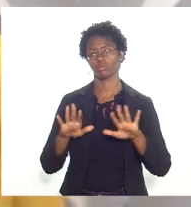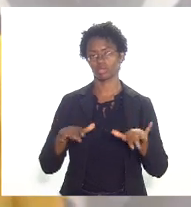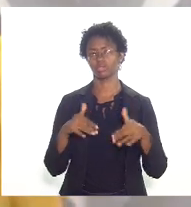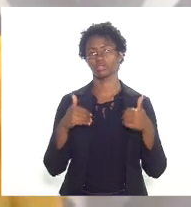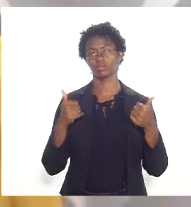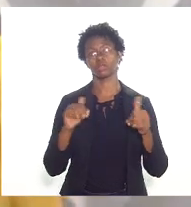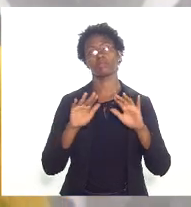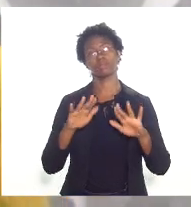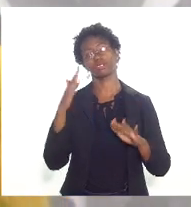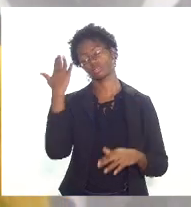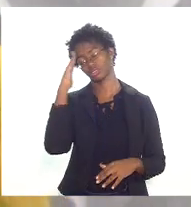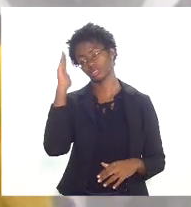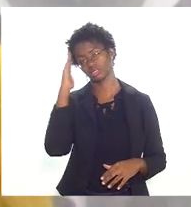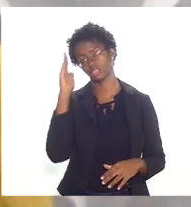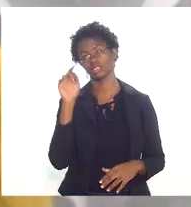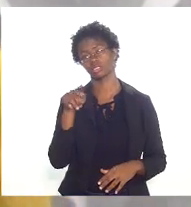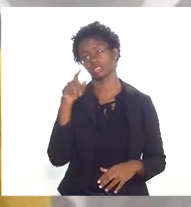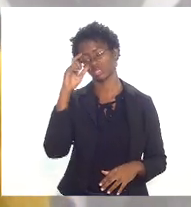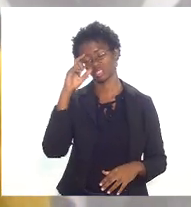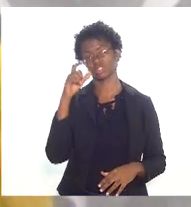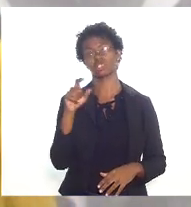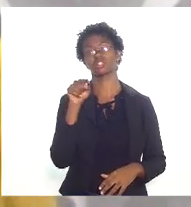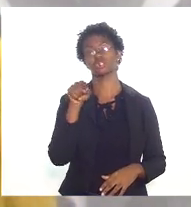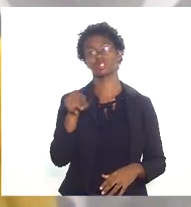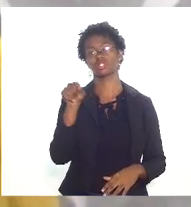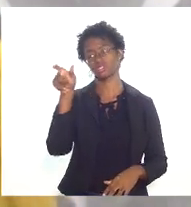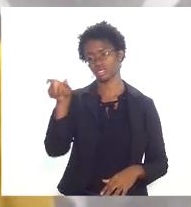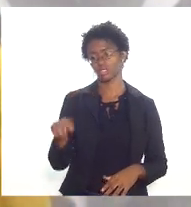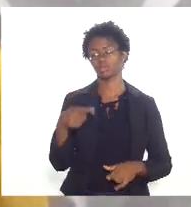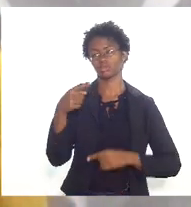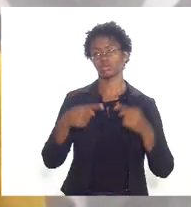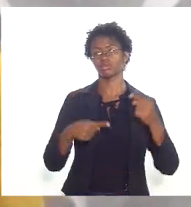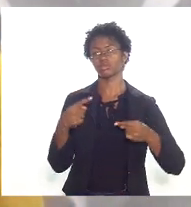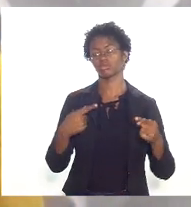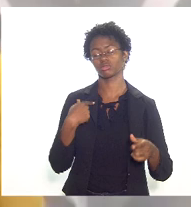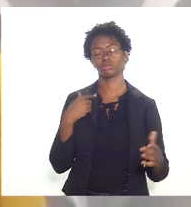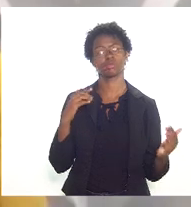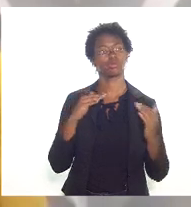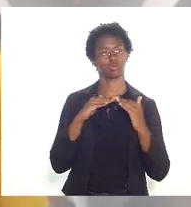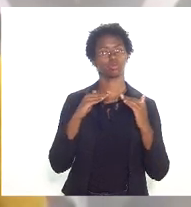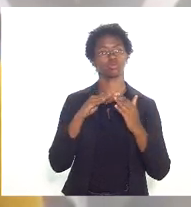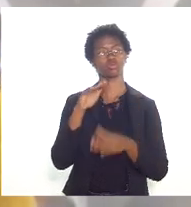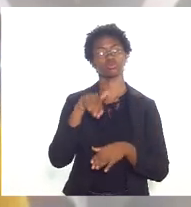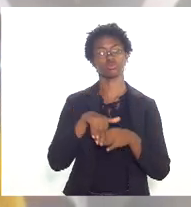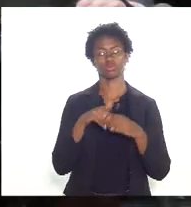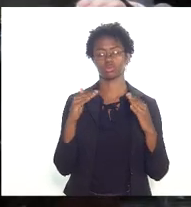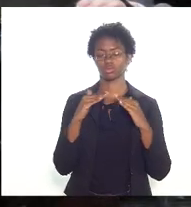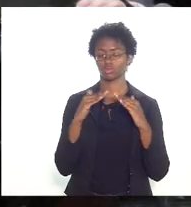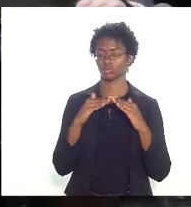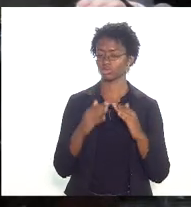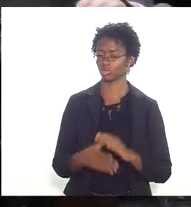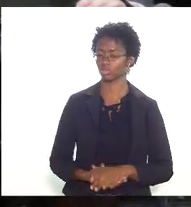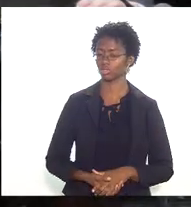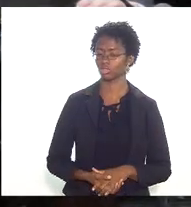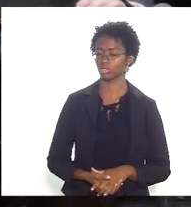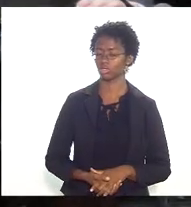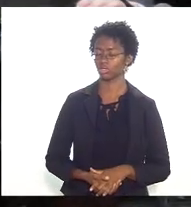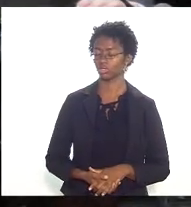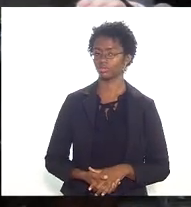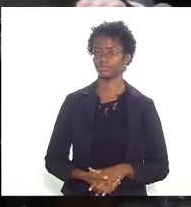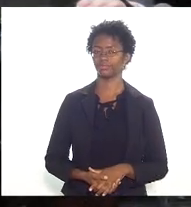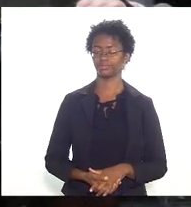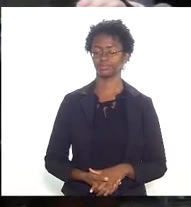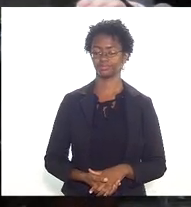assim entendendo o interesse do parlamentar e o voto favoravelmente ao projeto Mas é com emenda